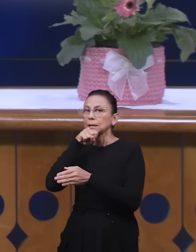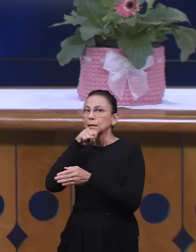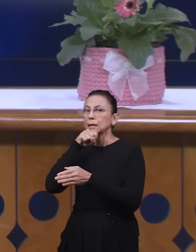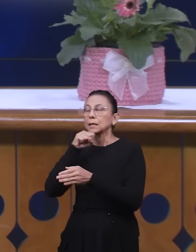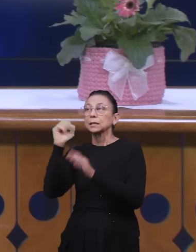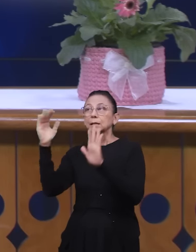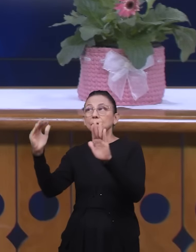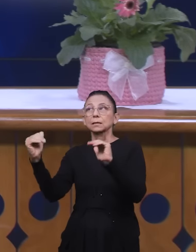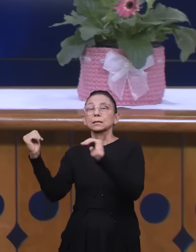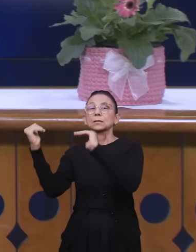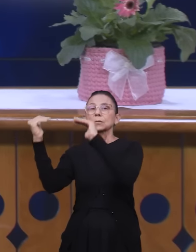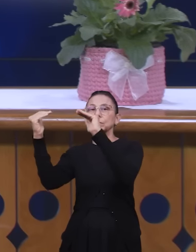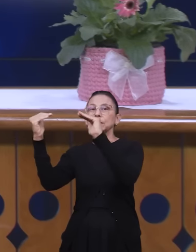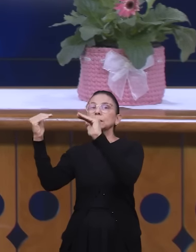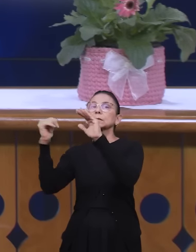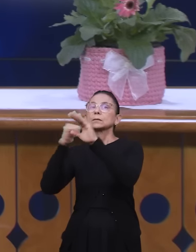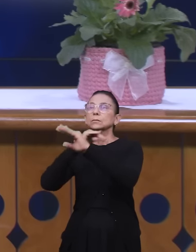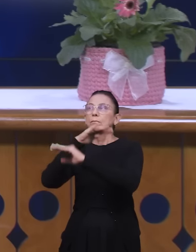as coisas.